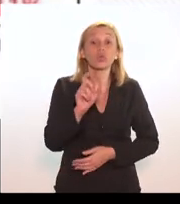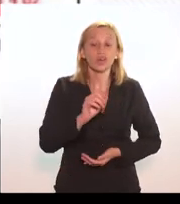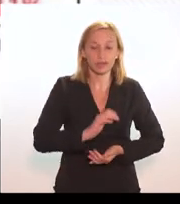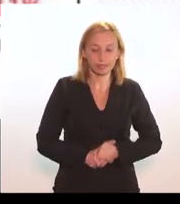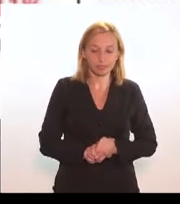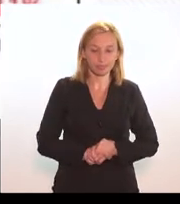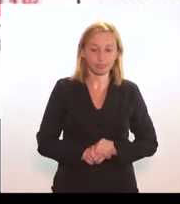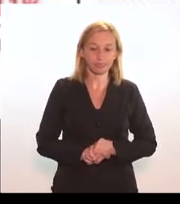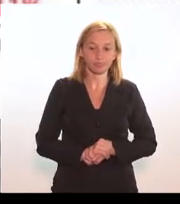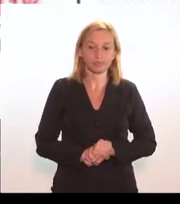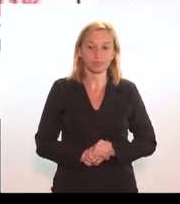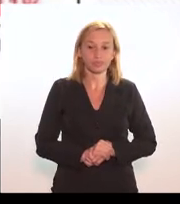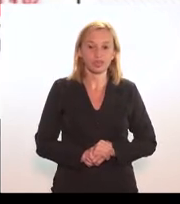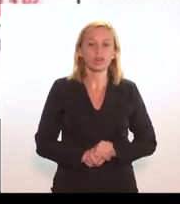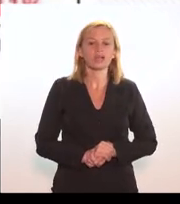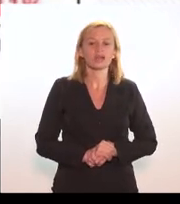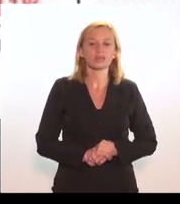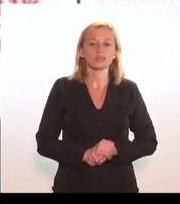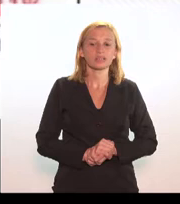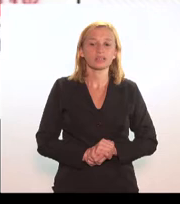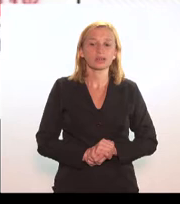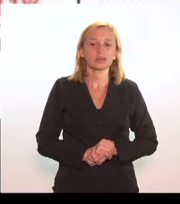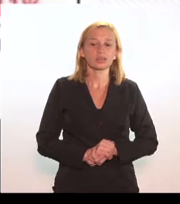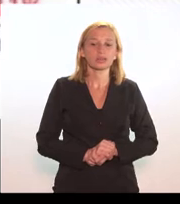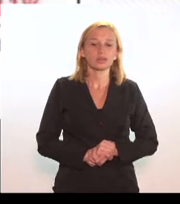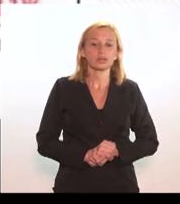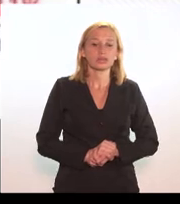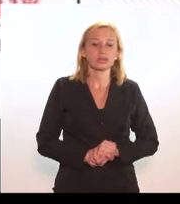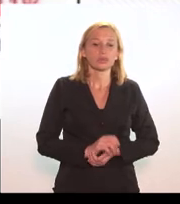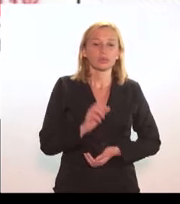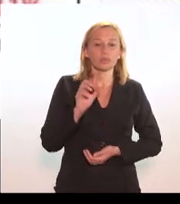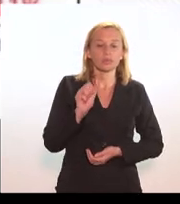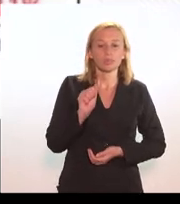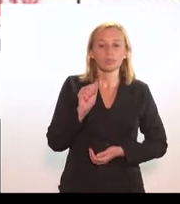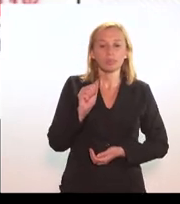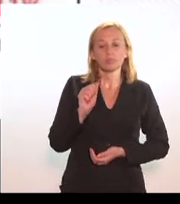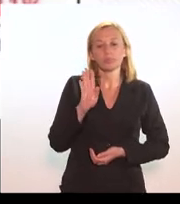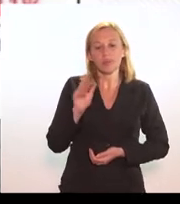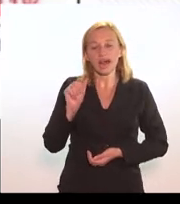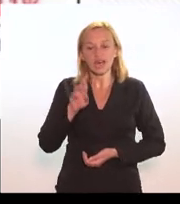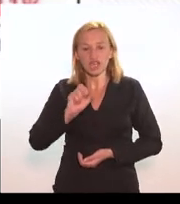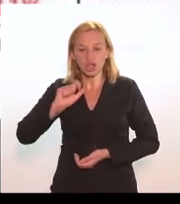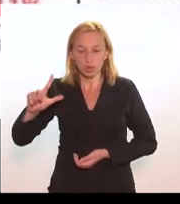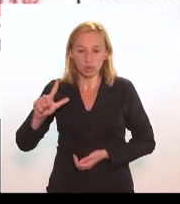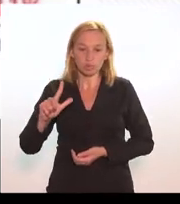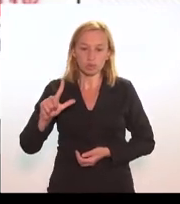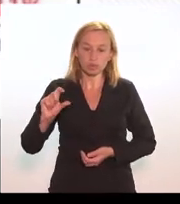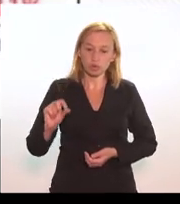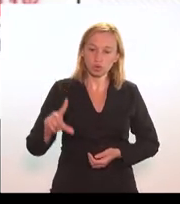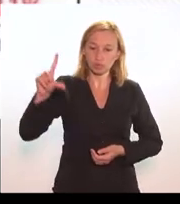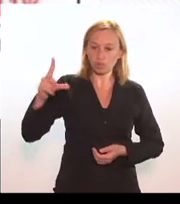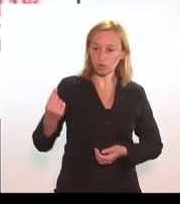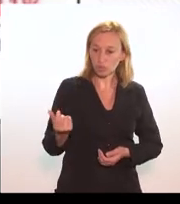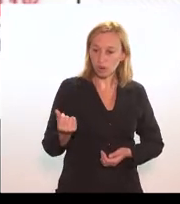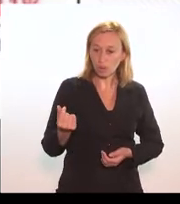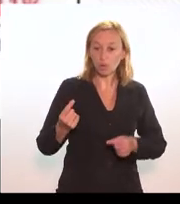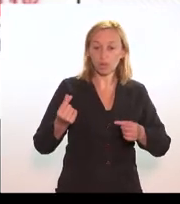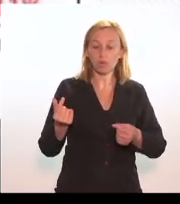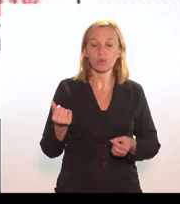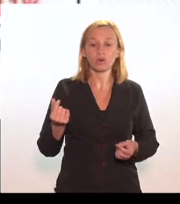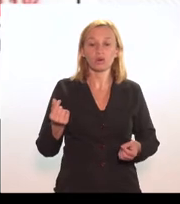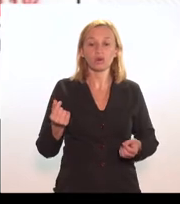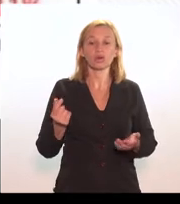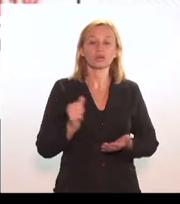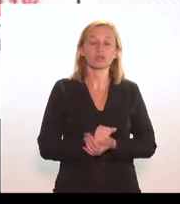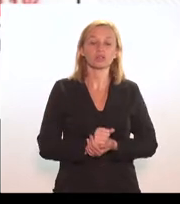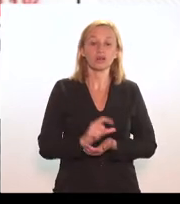fato, apesar do preço do barril ter subido em janeiro e fevereiro, ele ainda